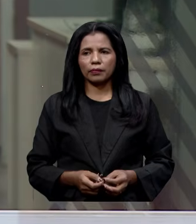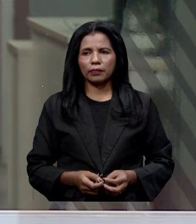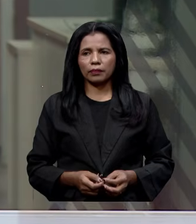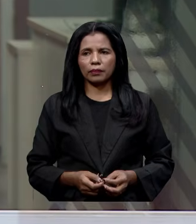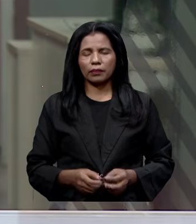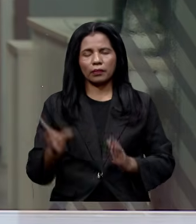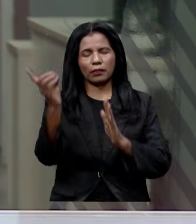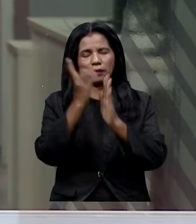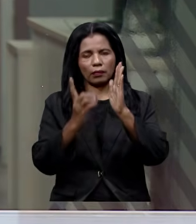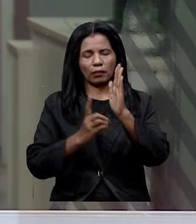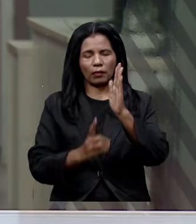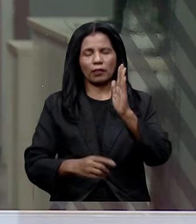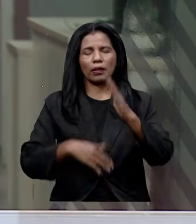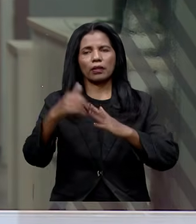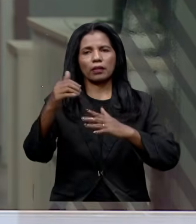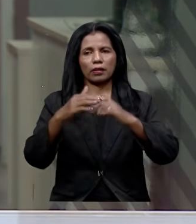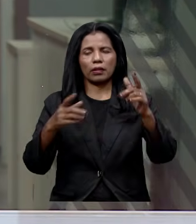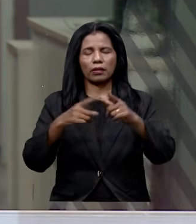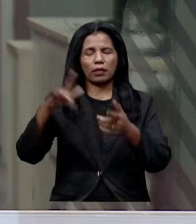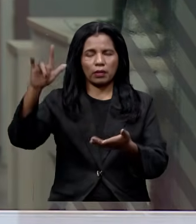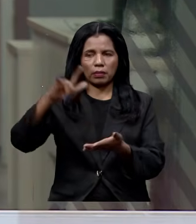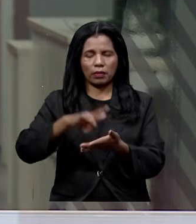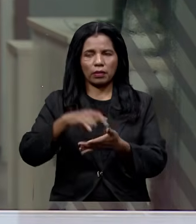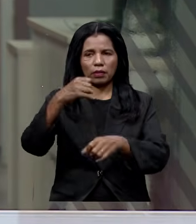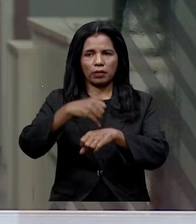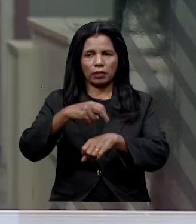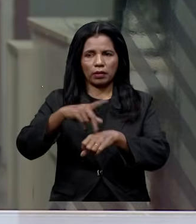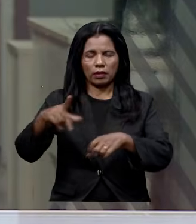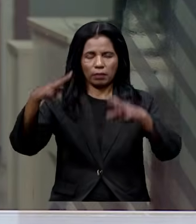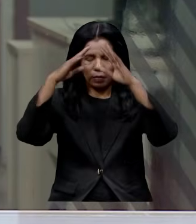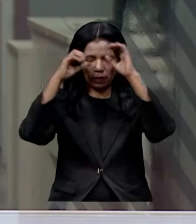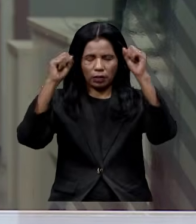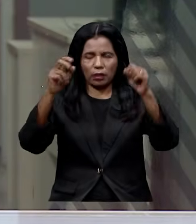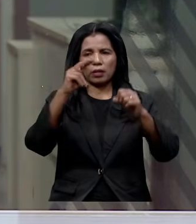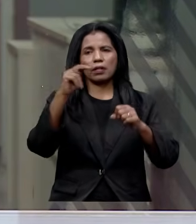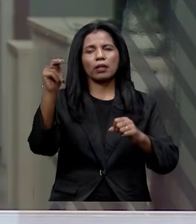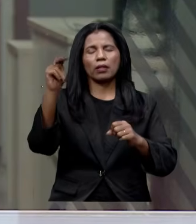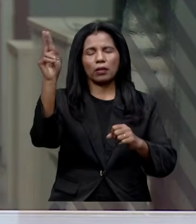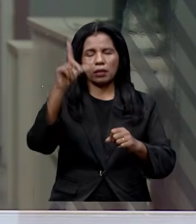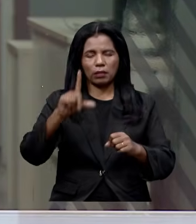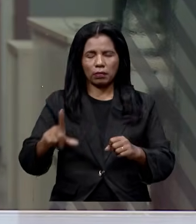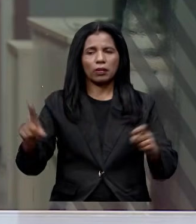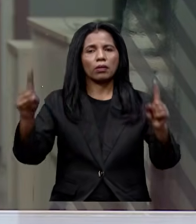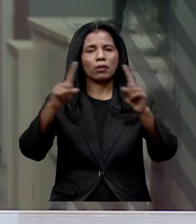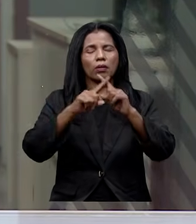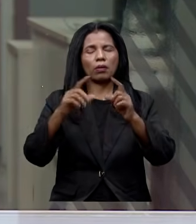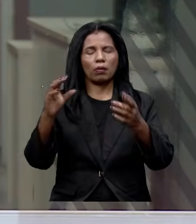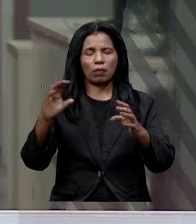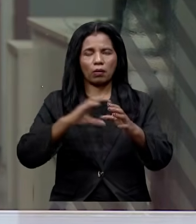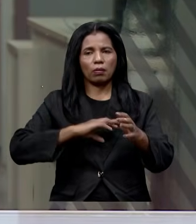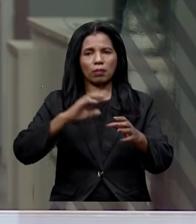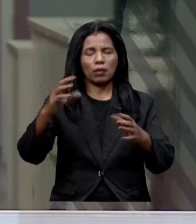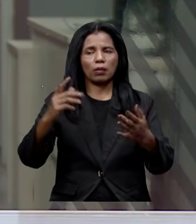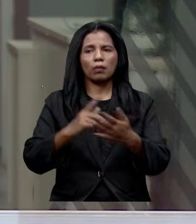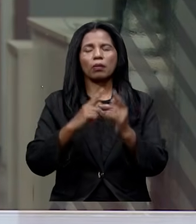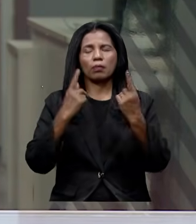Desenho da construção terminal passageiro Aeroportu Internasional Prezidente Nicolau Lobato, Comoro, finaliza ona no